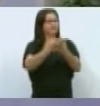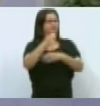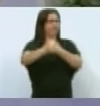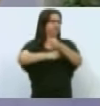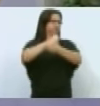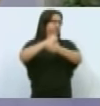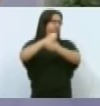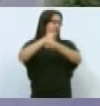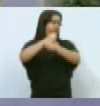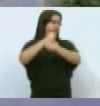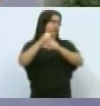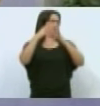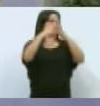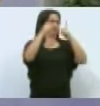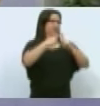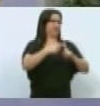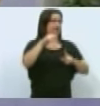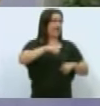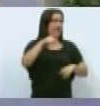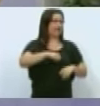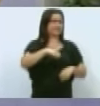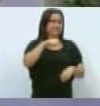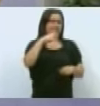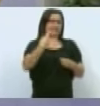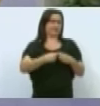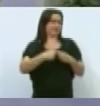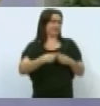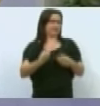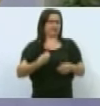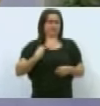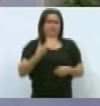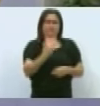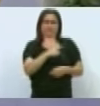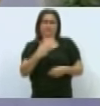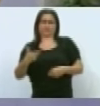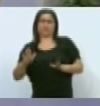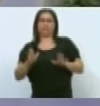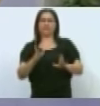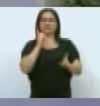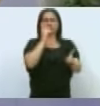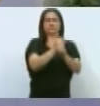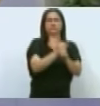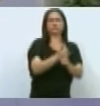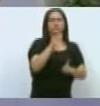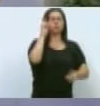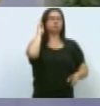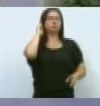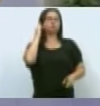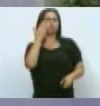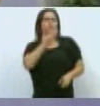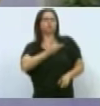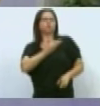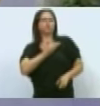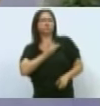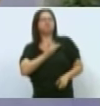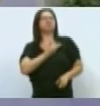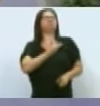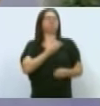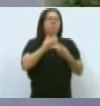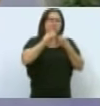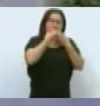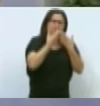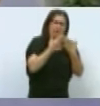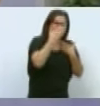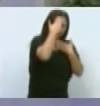anos na igreja. Aqui em Inúbia Paulista não temos, mas sempre encontro amigos quando vou para Campinas. Mira, você me surpreende a cada